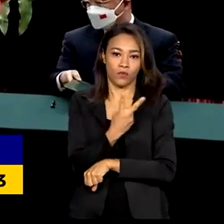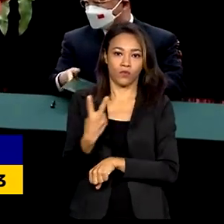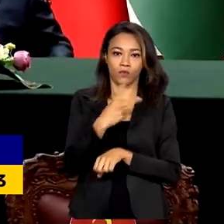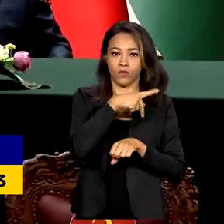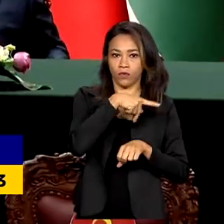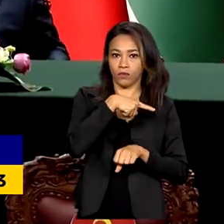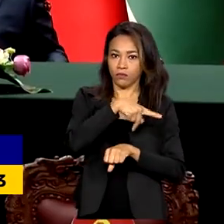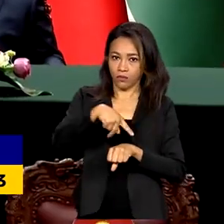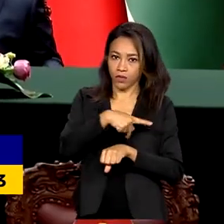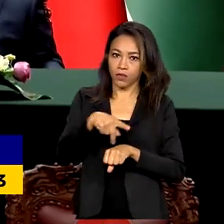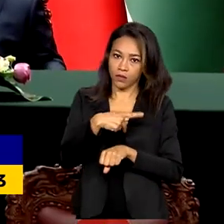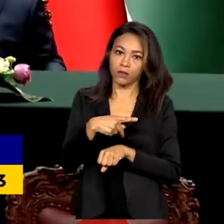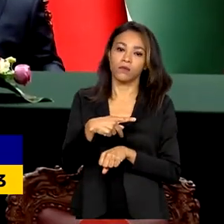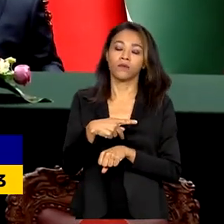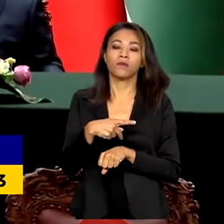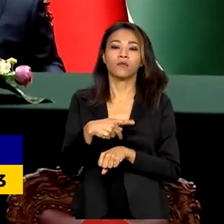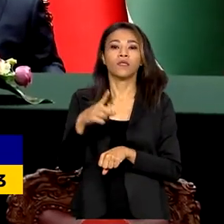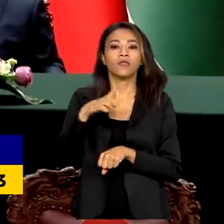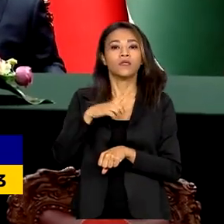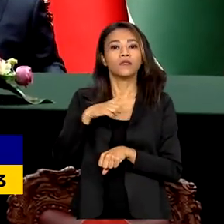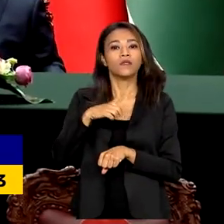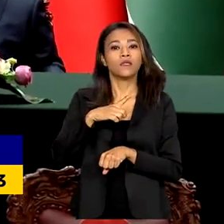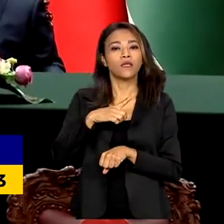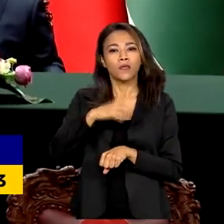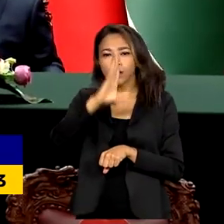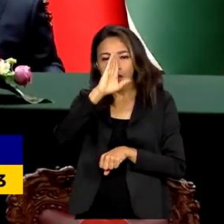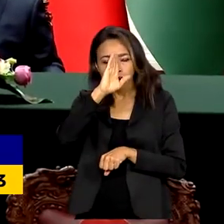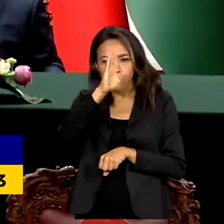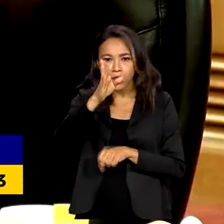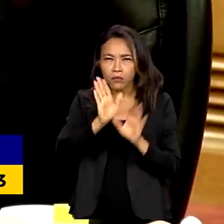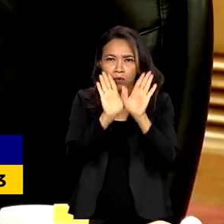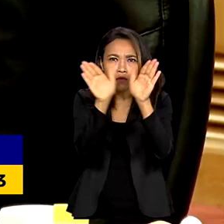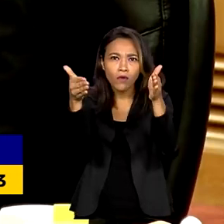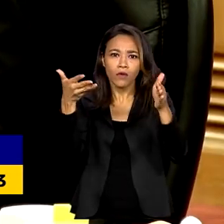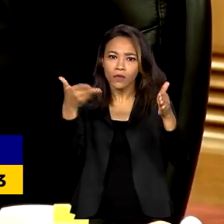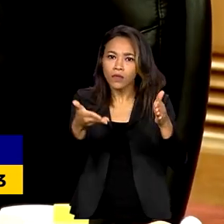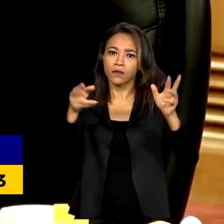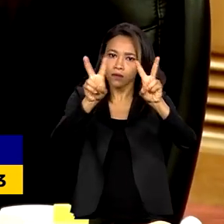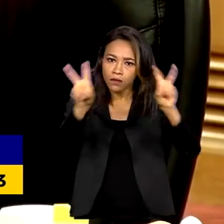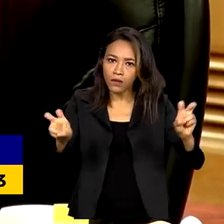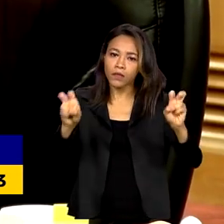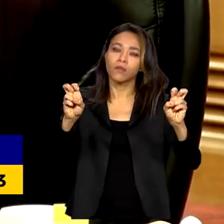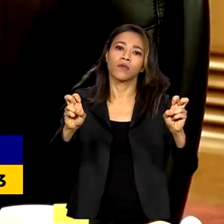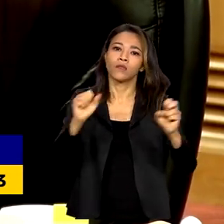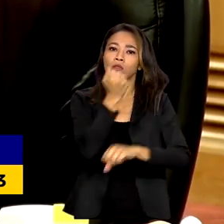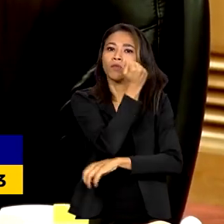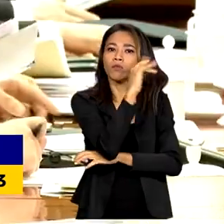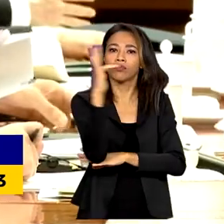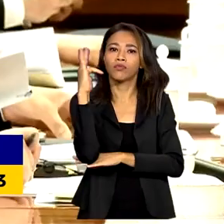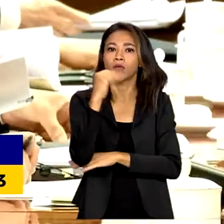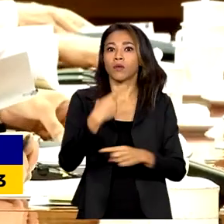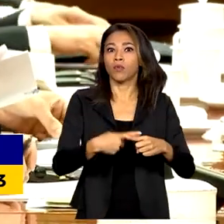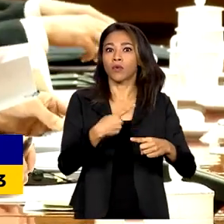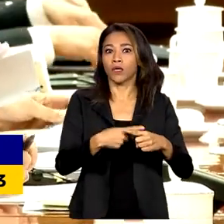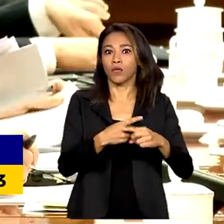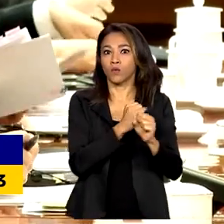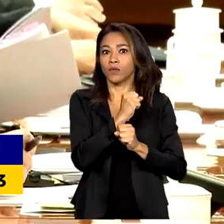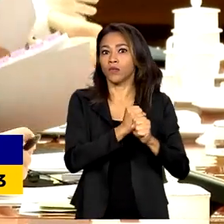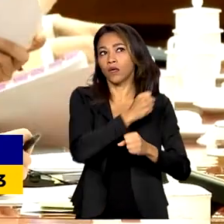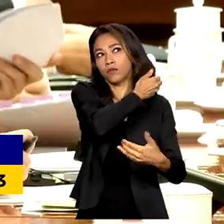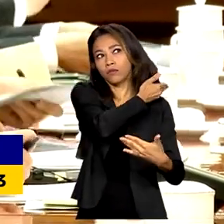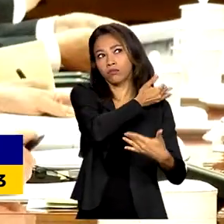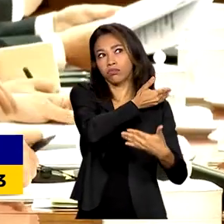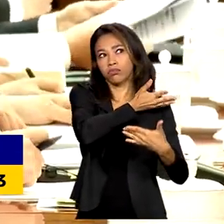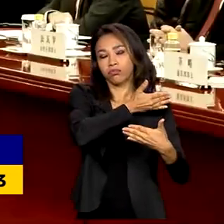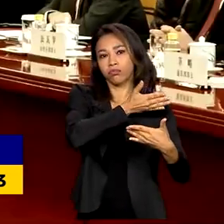jogar um papel e poder jogar um papel de protagonista nesse tema, ao fato de que nos últimos anos a